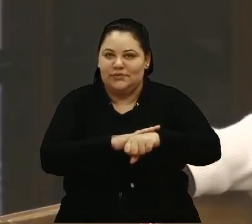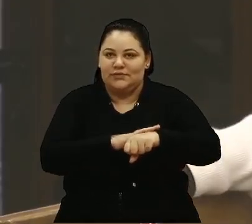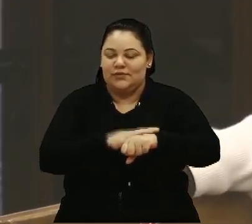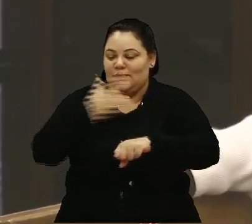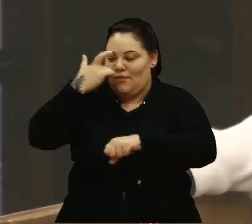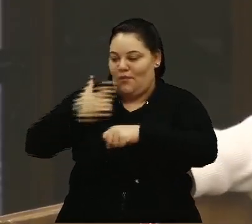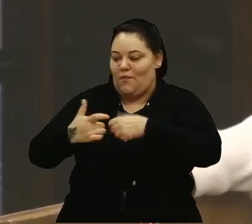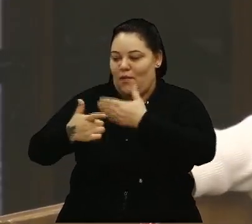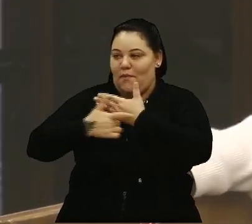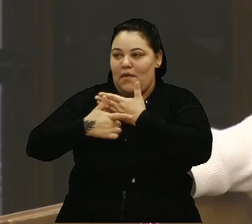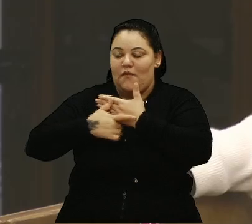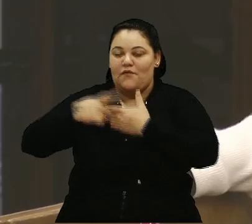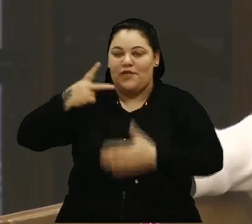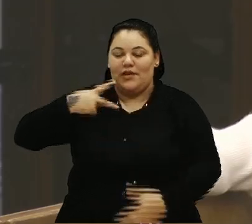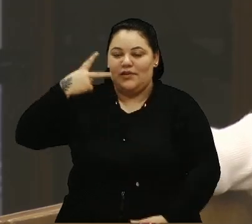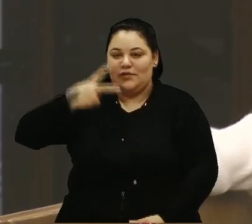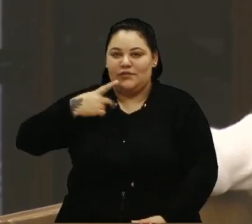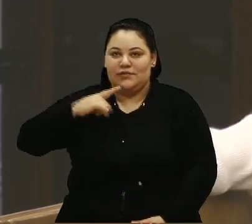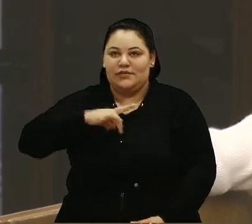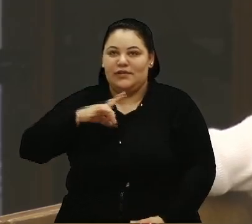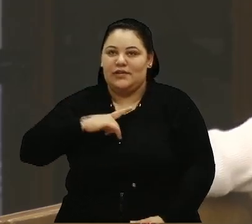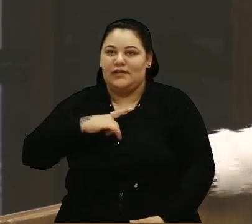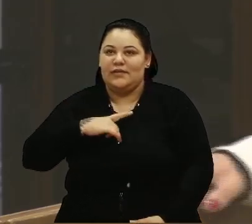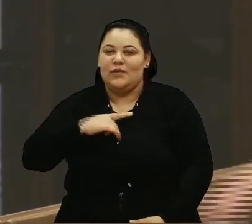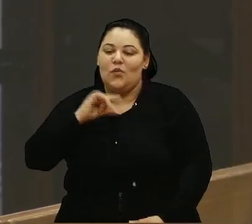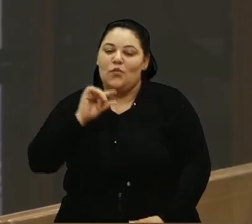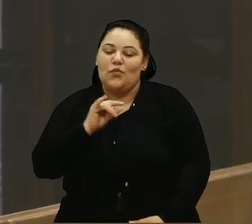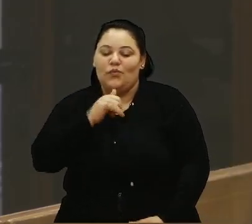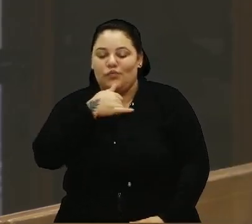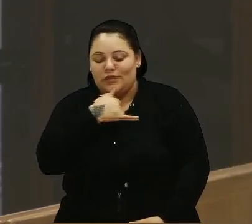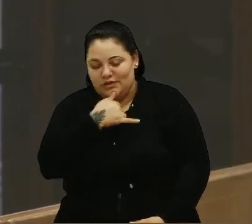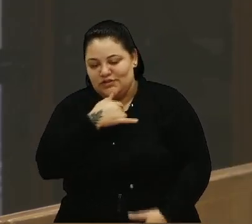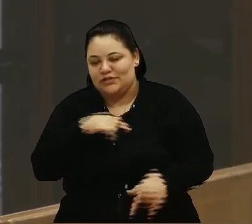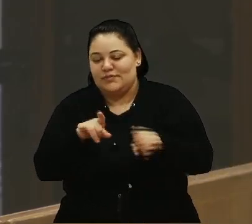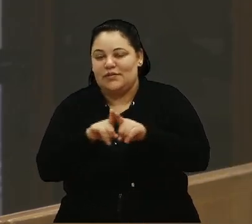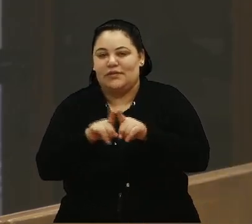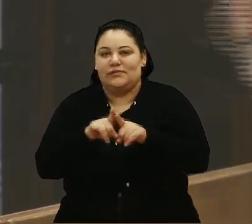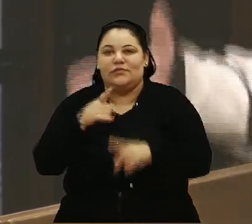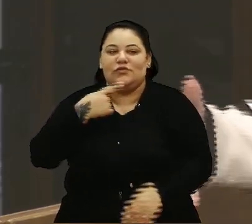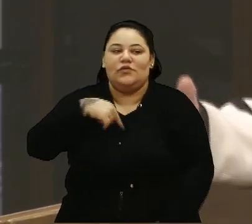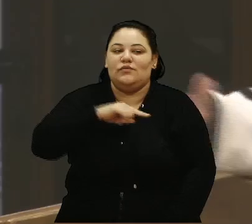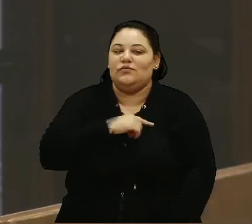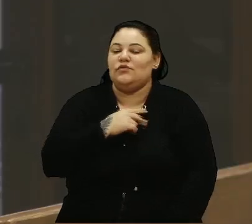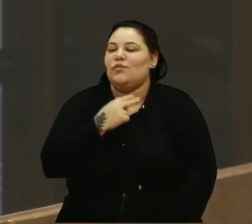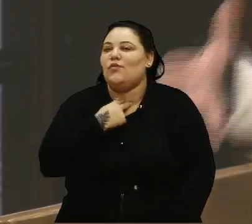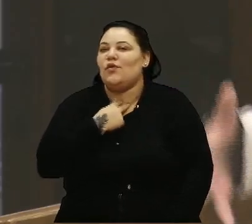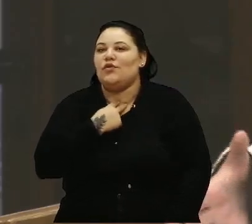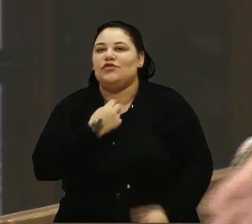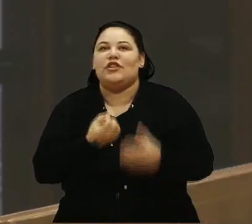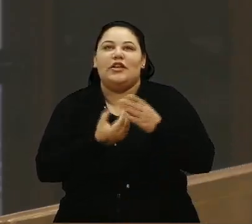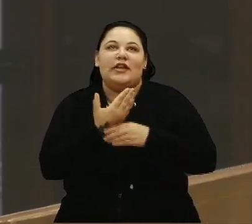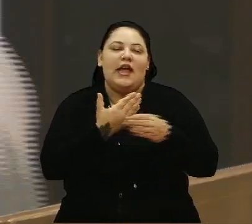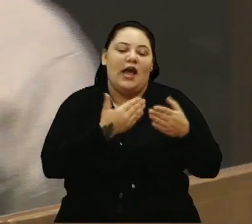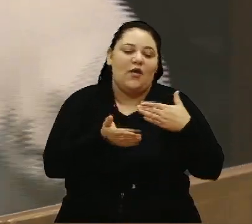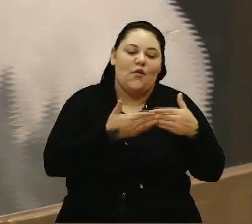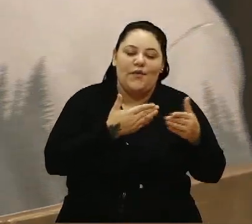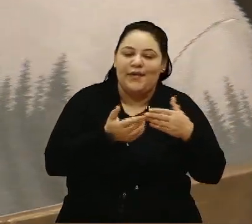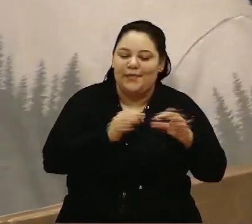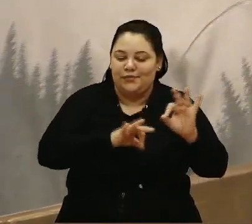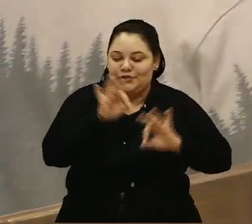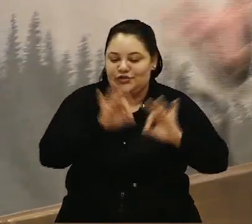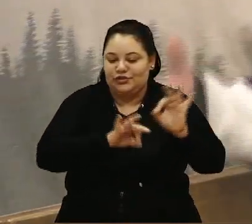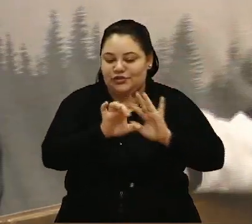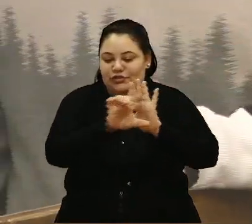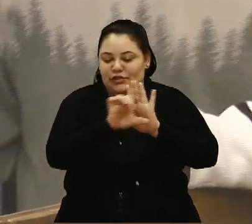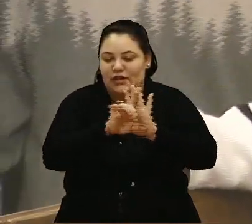vereador que nos trazem algumas frustrações, né? Nós não podemos fazer qualquer projeto de lei que onere o município. Nós